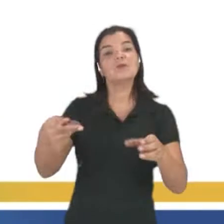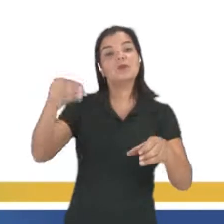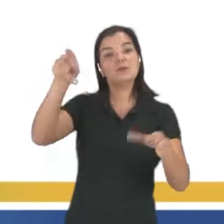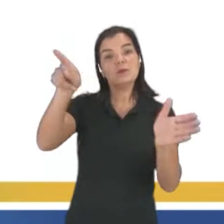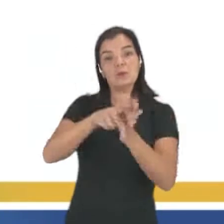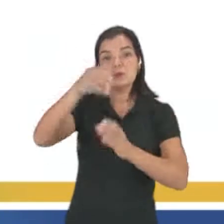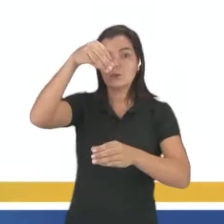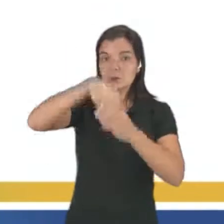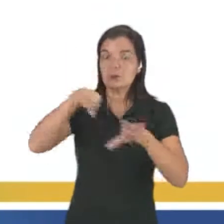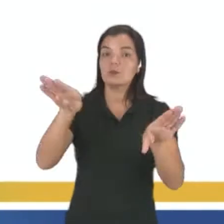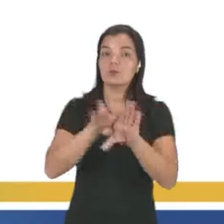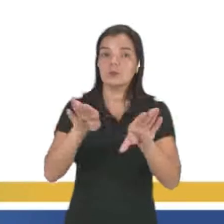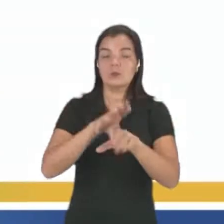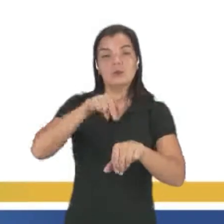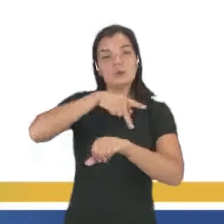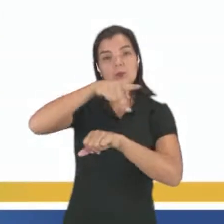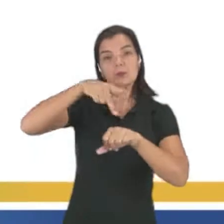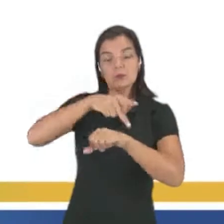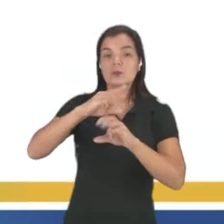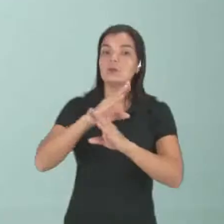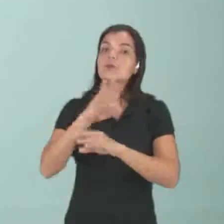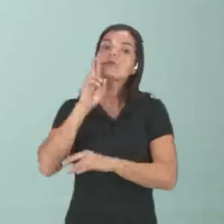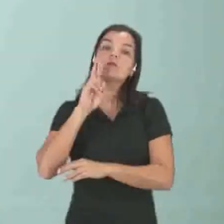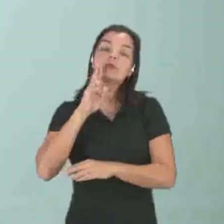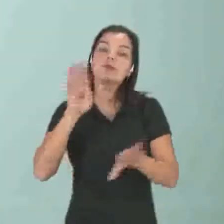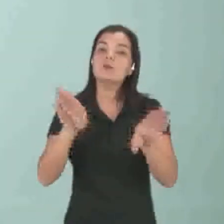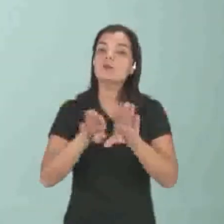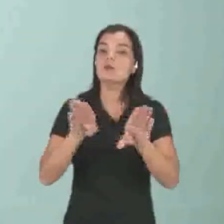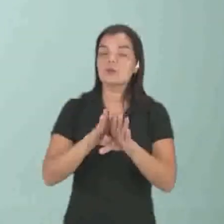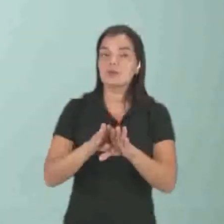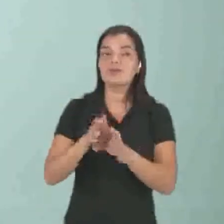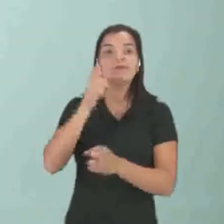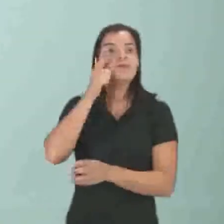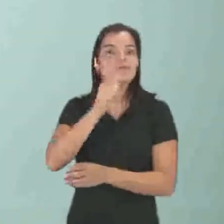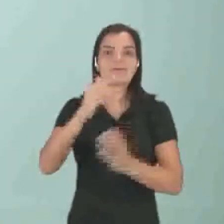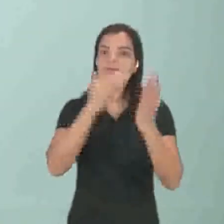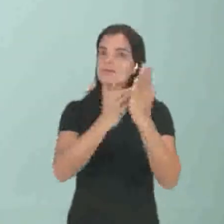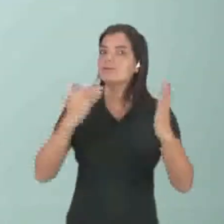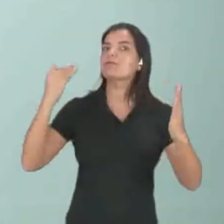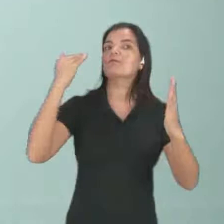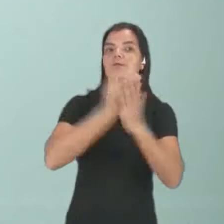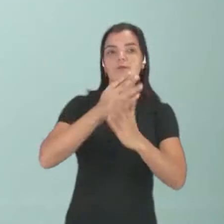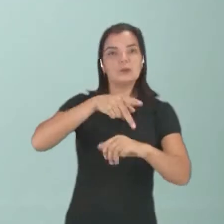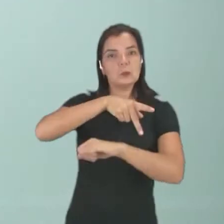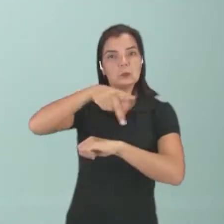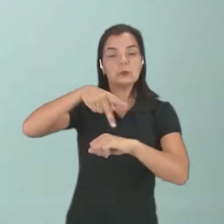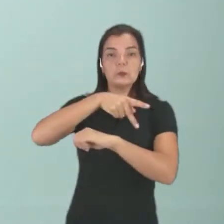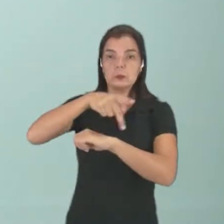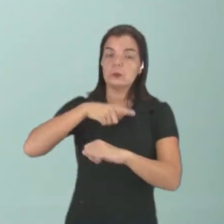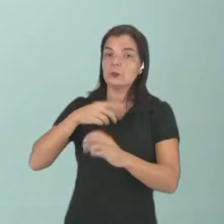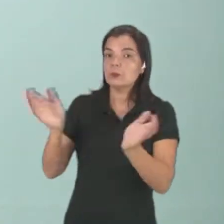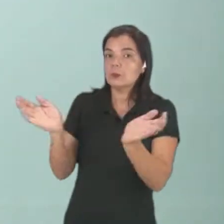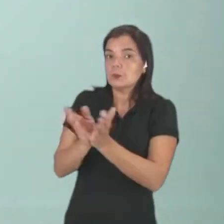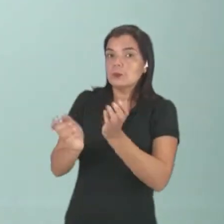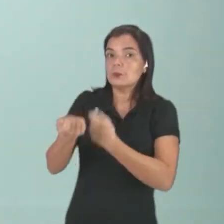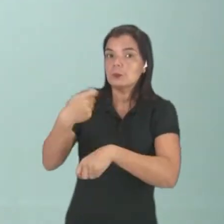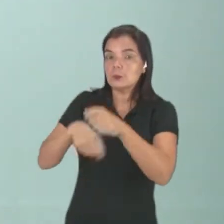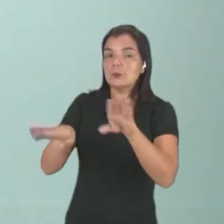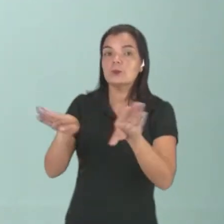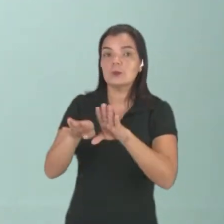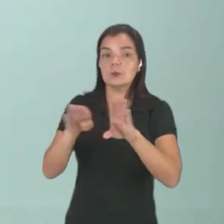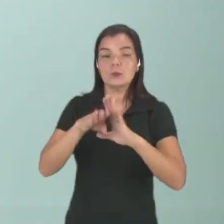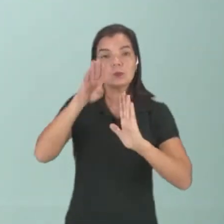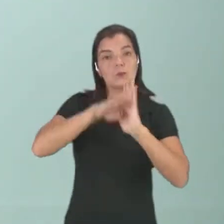entre países. Isso vai resultar, claro, num ganho maior para esses países que estão em um bloco, porque suas